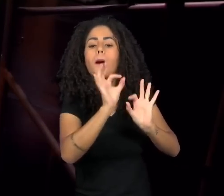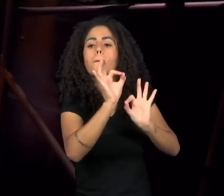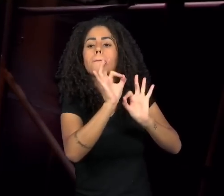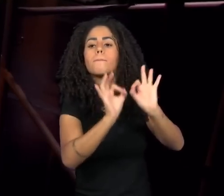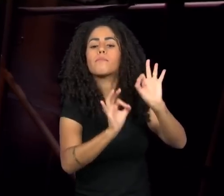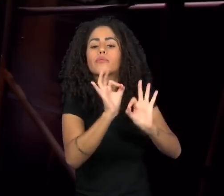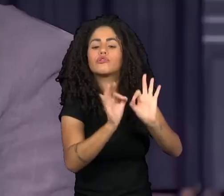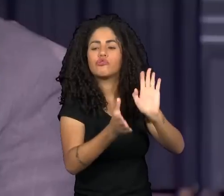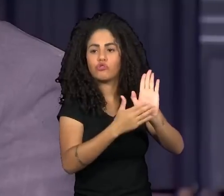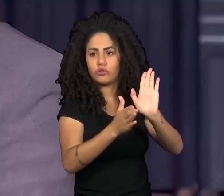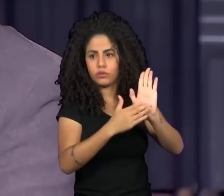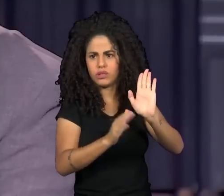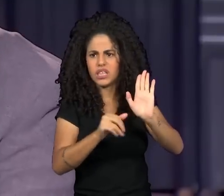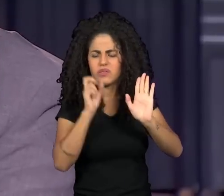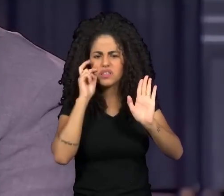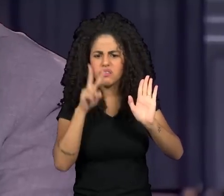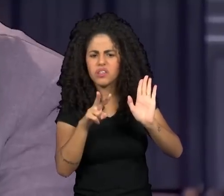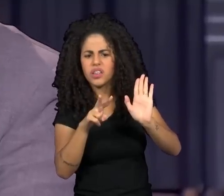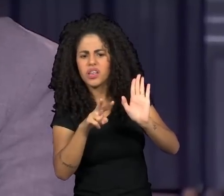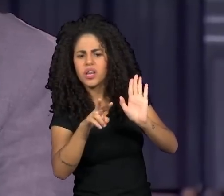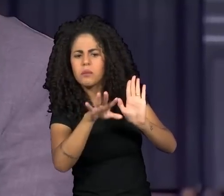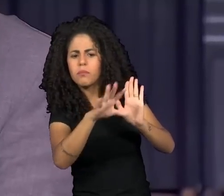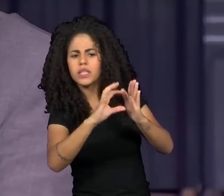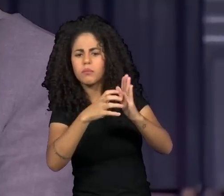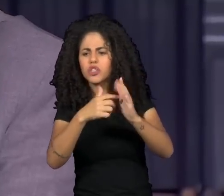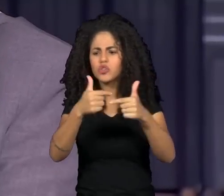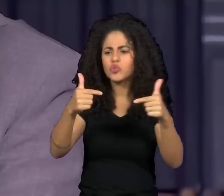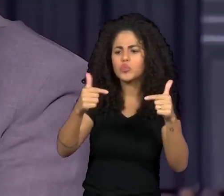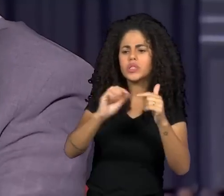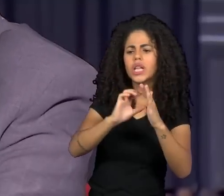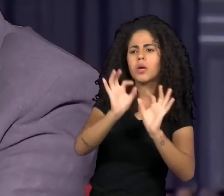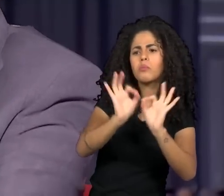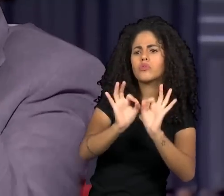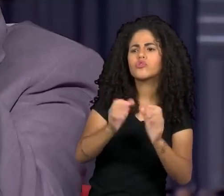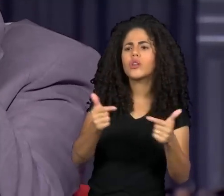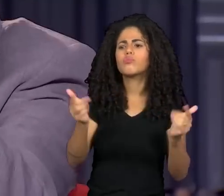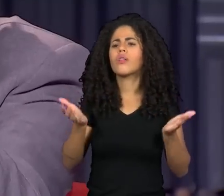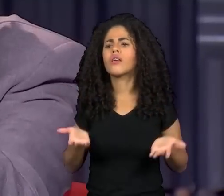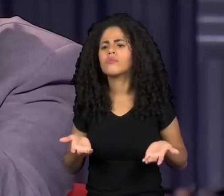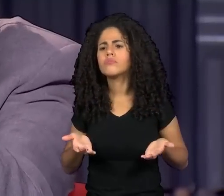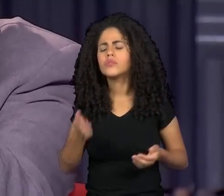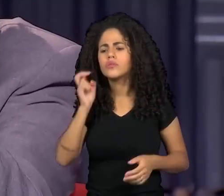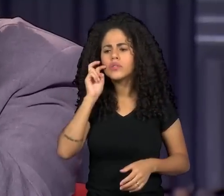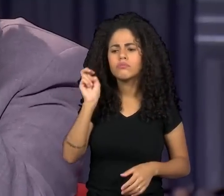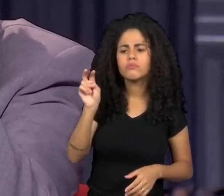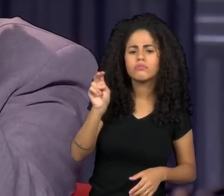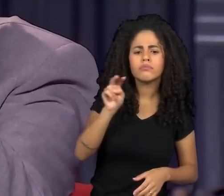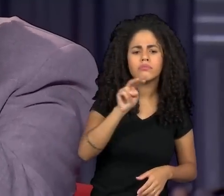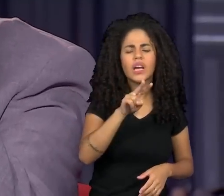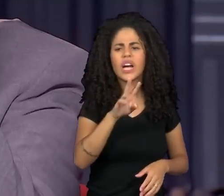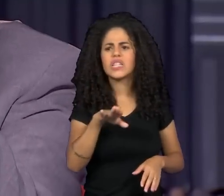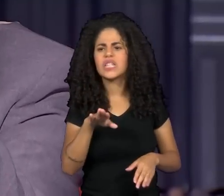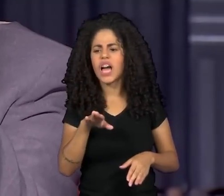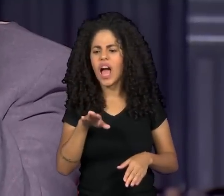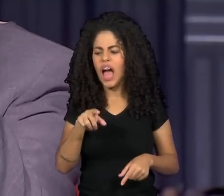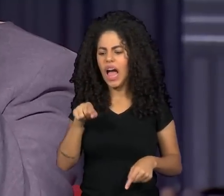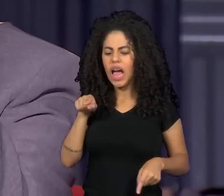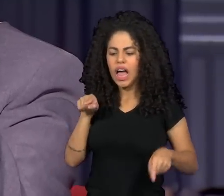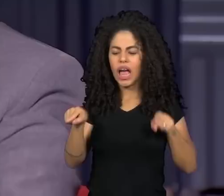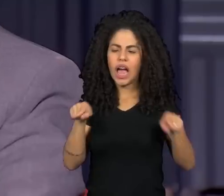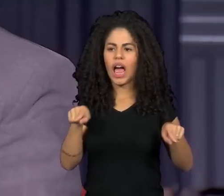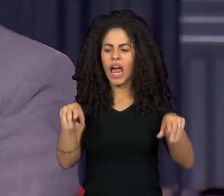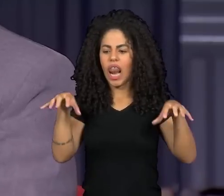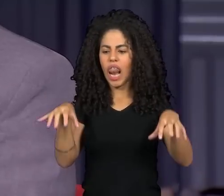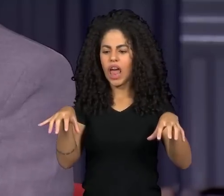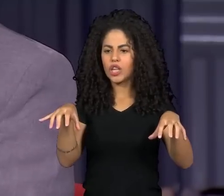e quem não tem, irmão. E aí você faz seu julgamento. E tem que cobrar, infelizmente. Só que as pessoas que veem a política como lado, elas veem também